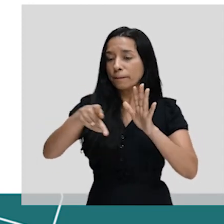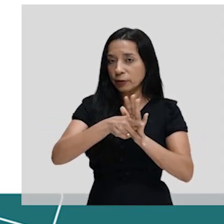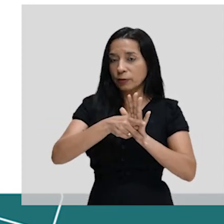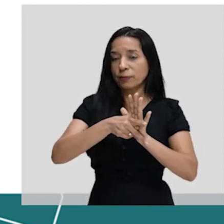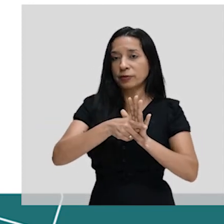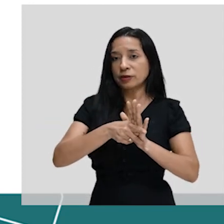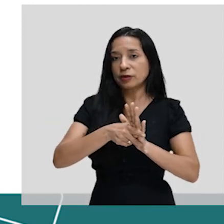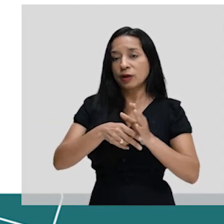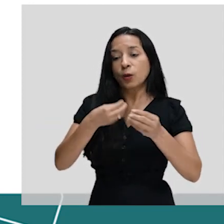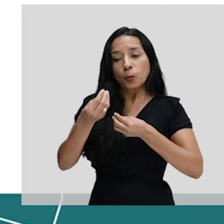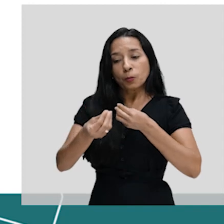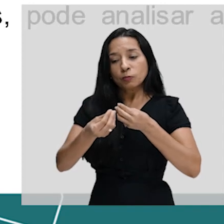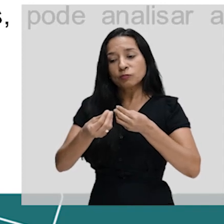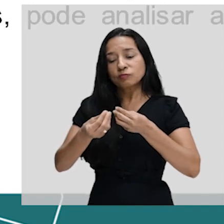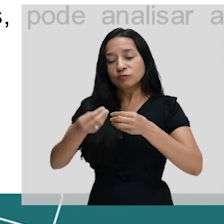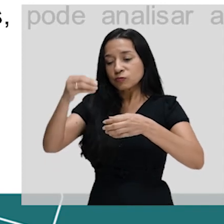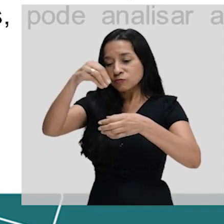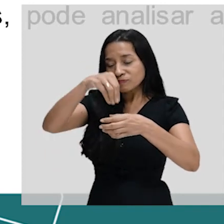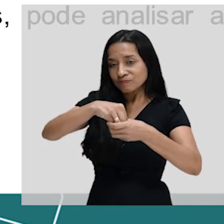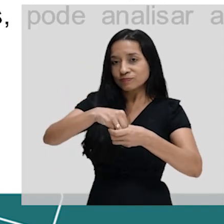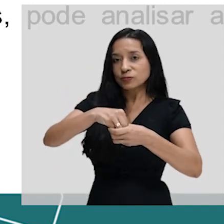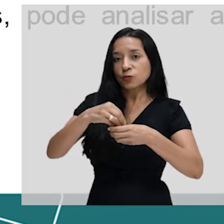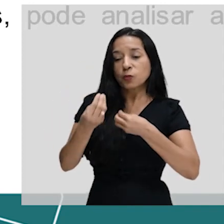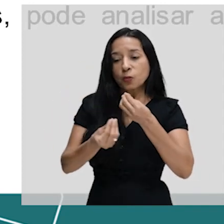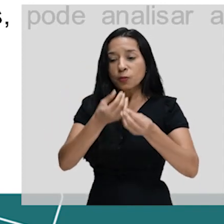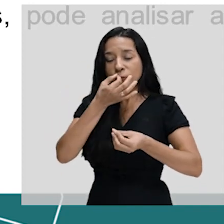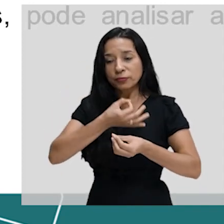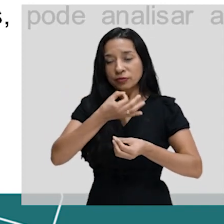dar, como o povo diz, o meu pitaco, tá bom?